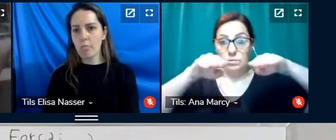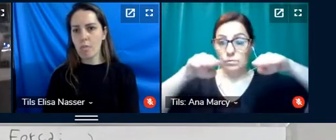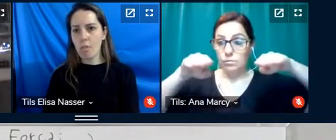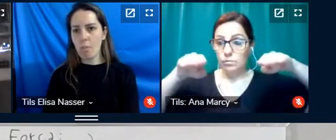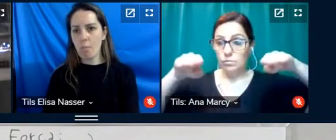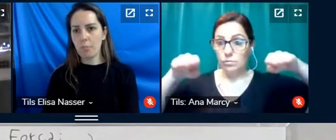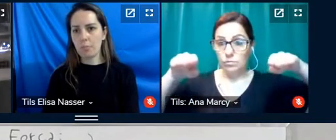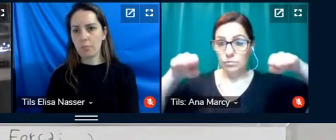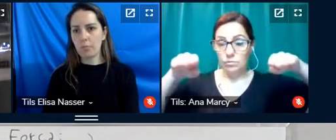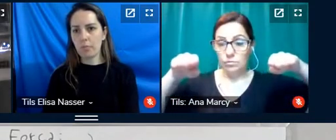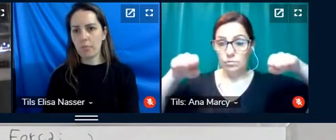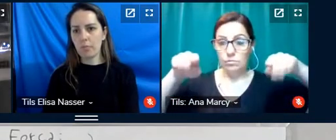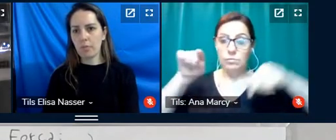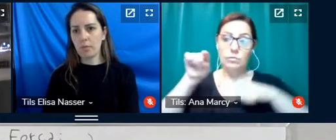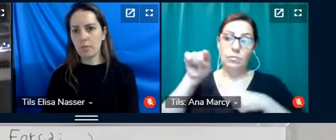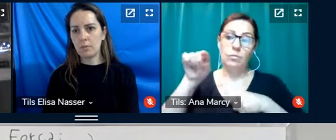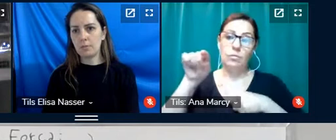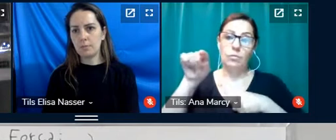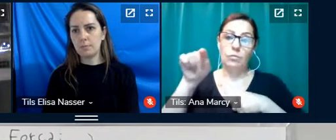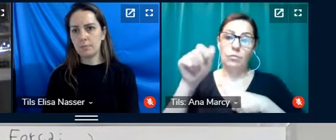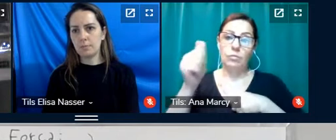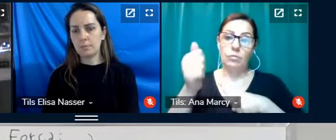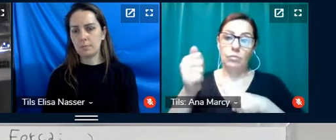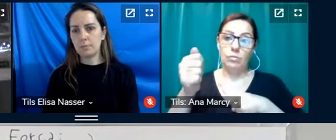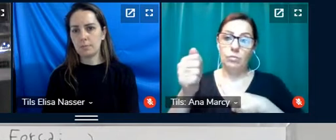aqui. Onde